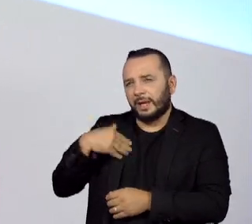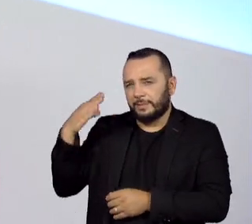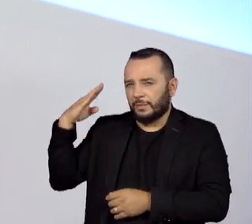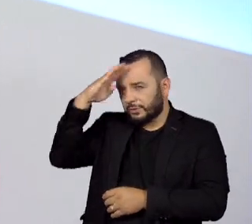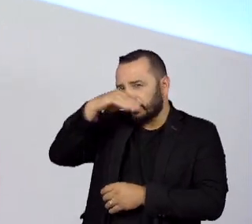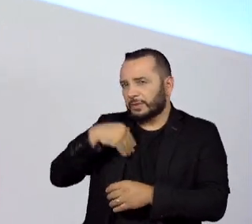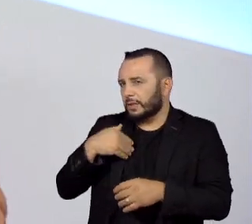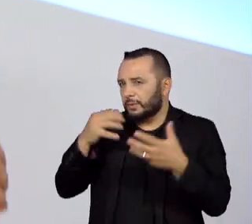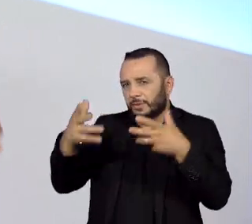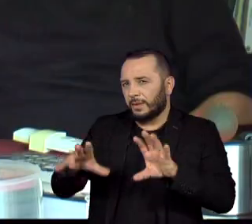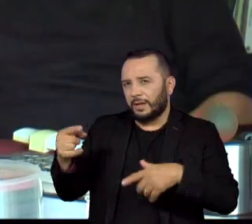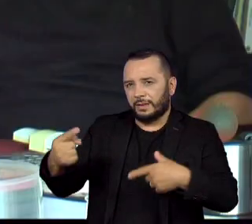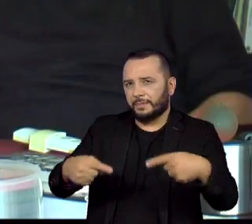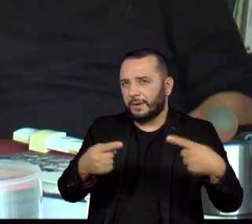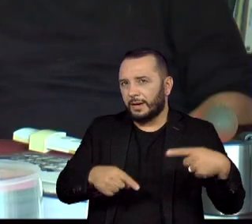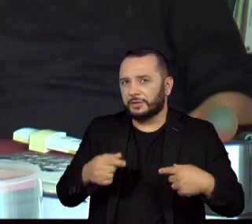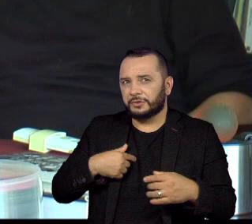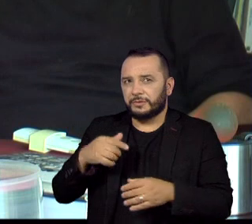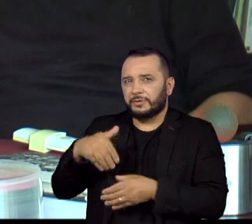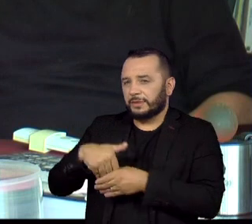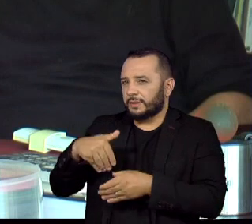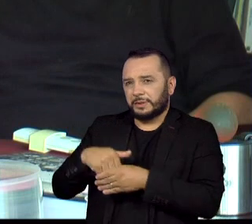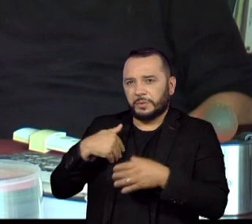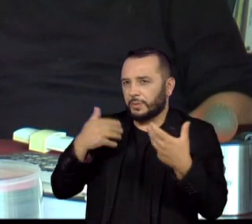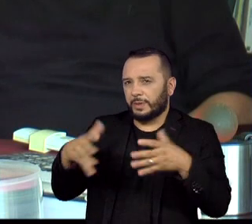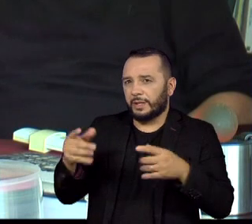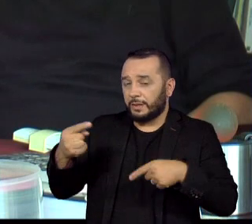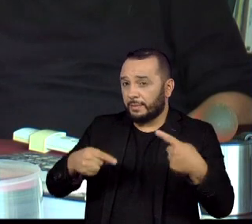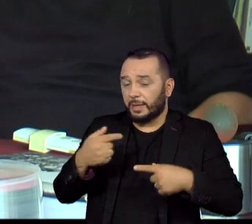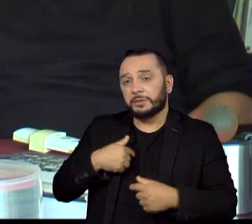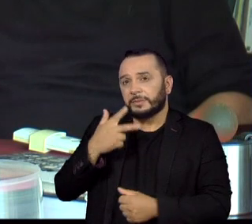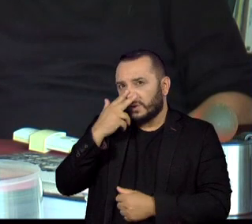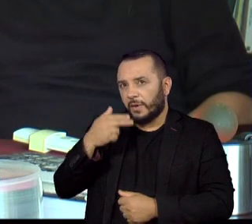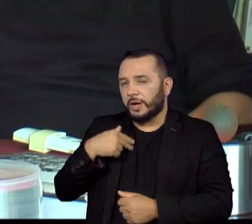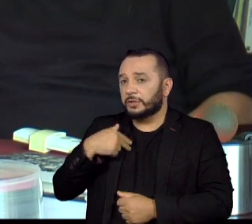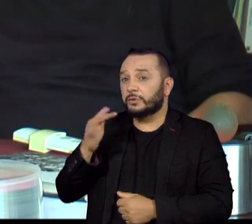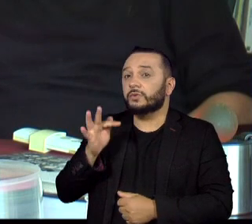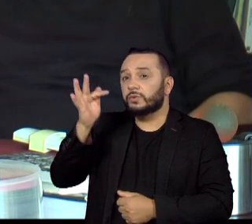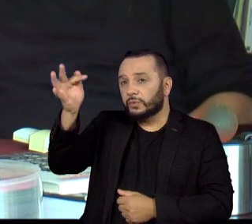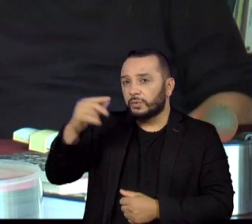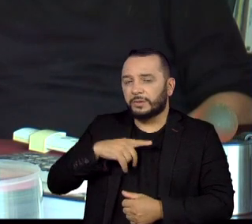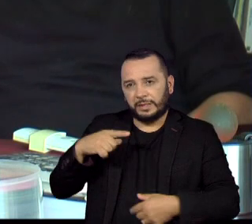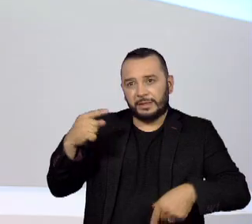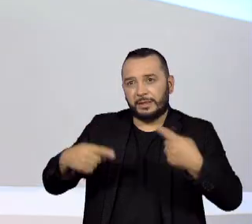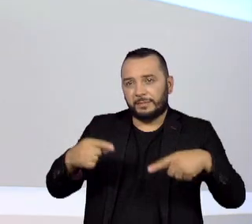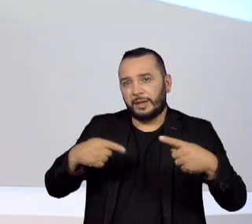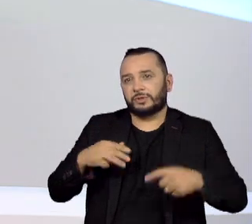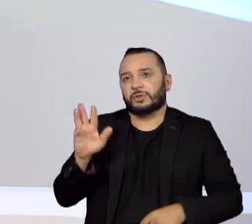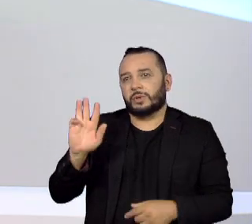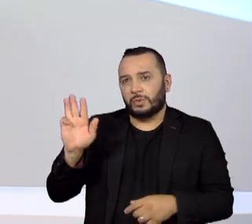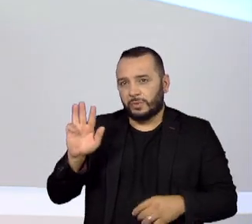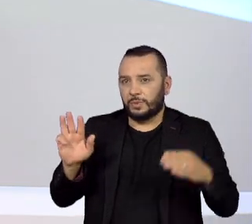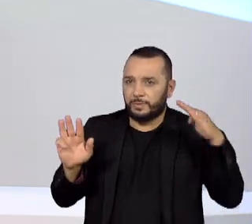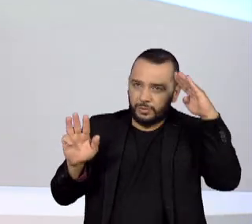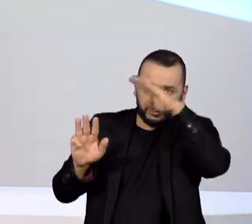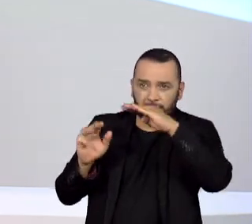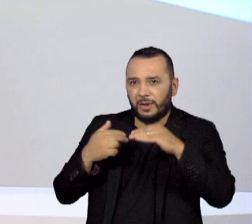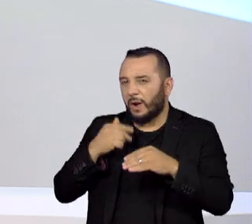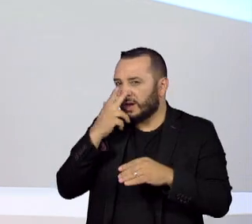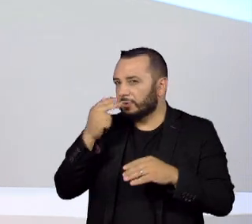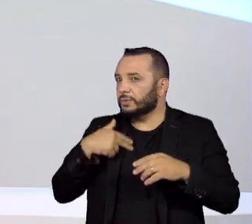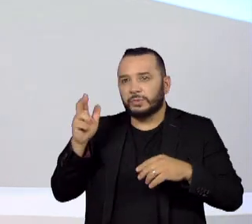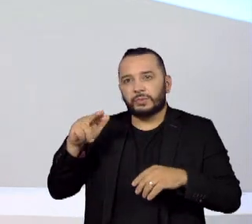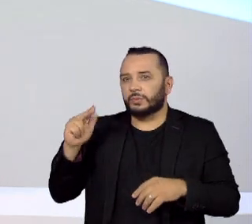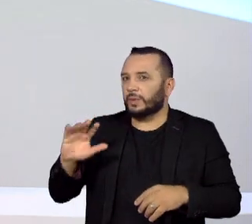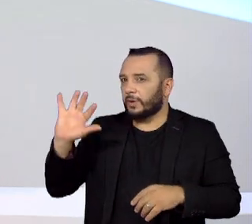nas últimas eleições. E, provavelmente, se a gente tiver no futuro, um debate como este entre Lula e Bolsonaro, talvez esse debate nunca aconteça mesmo,